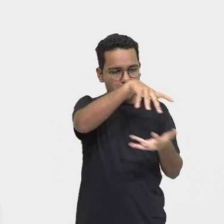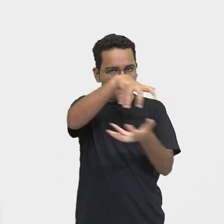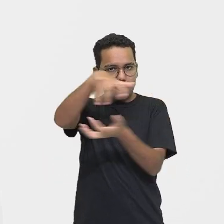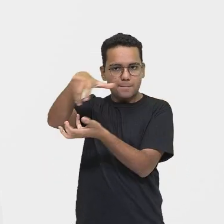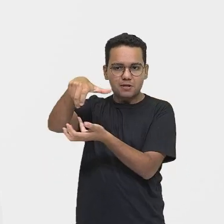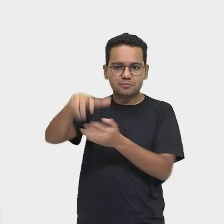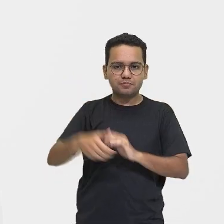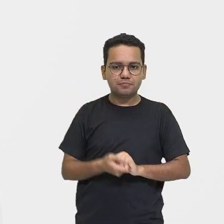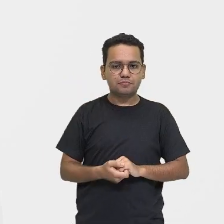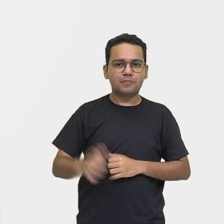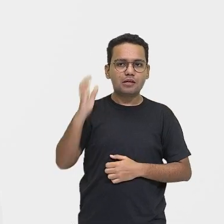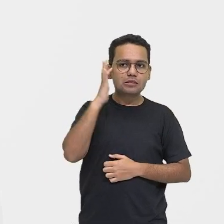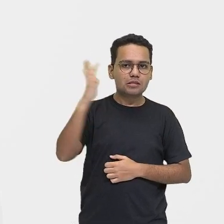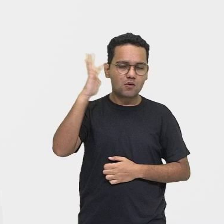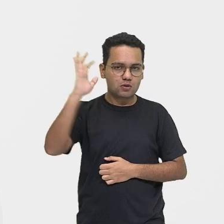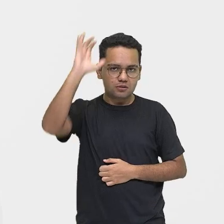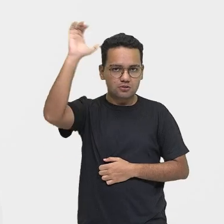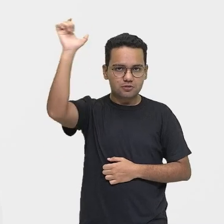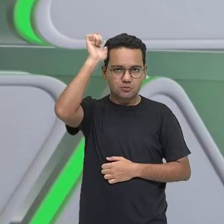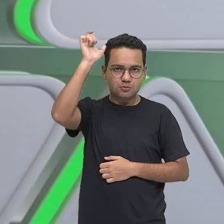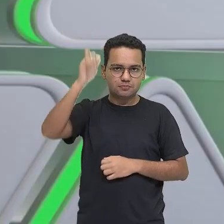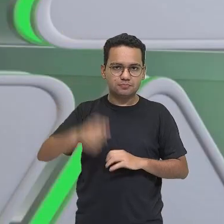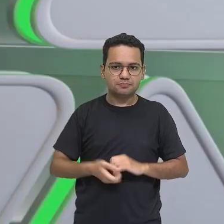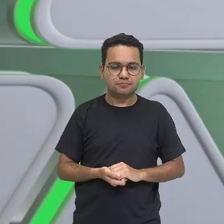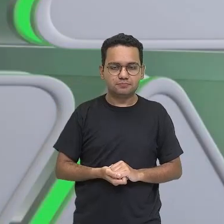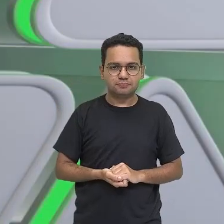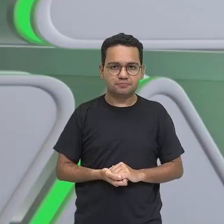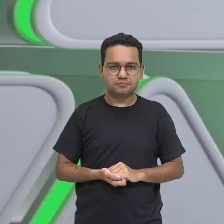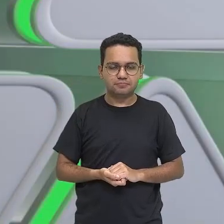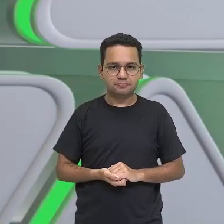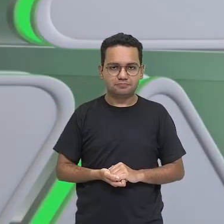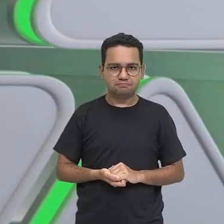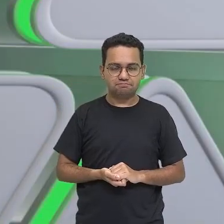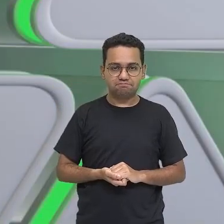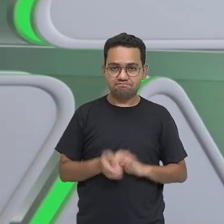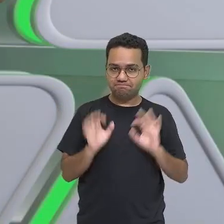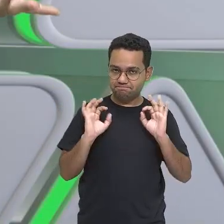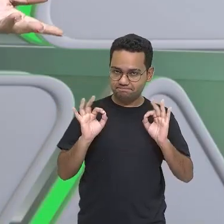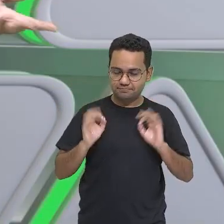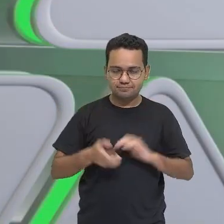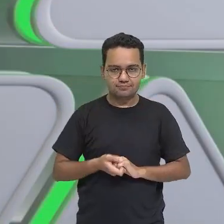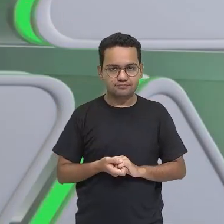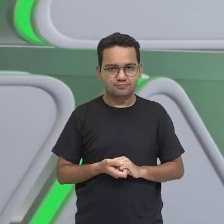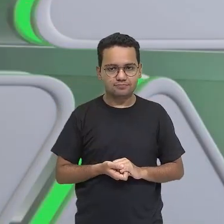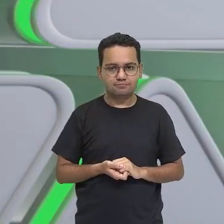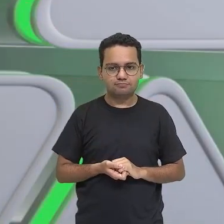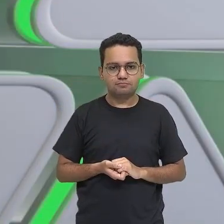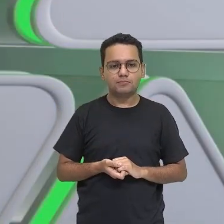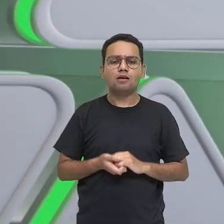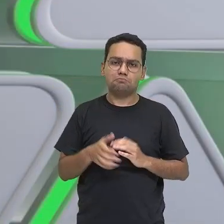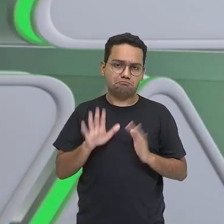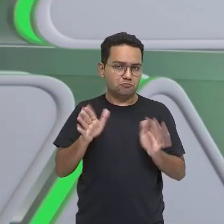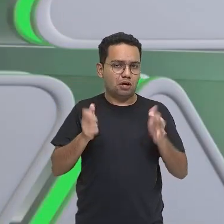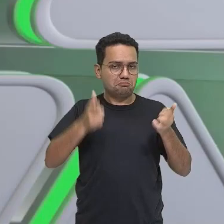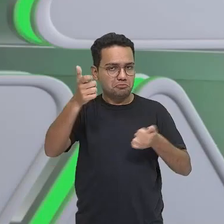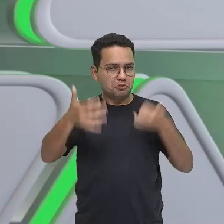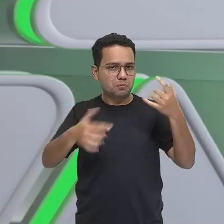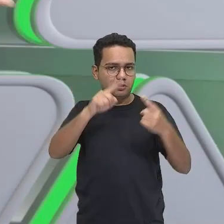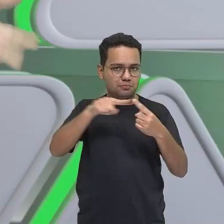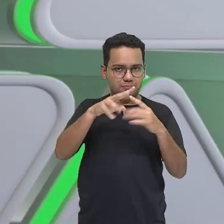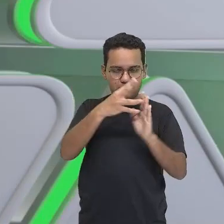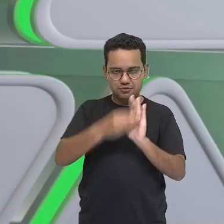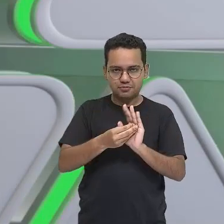planetário, teoria de Newton. Muito bem, pessoal. E agora que já estamos